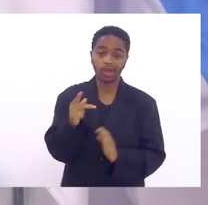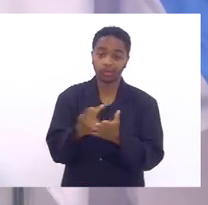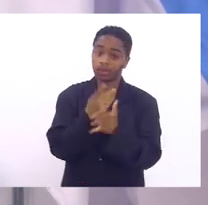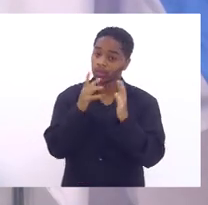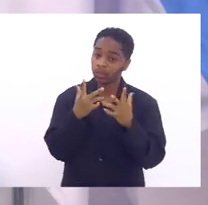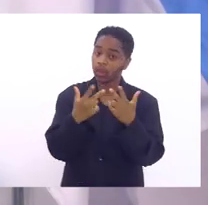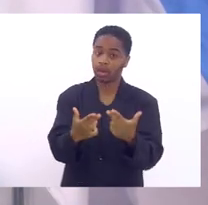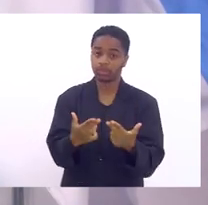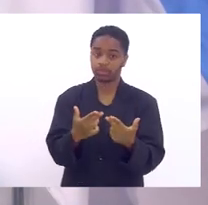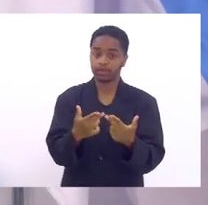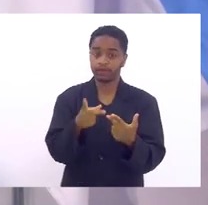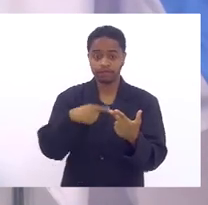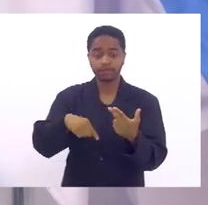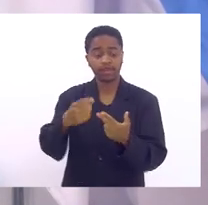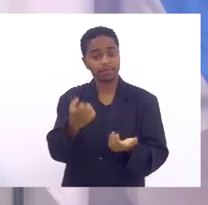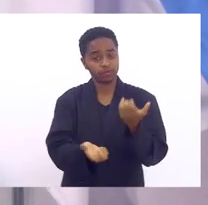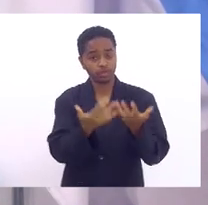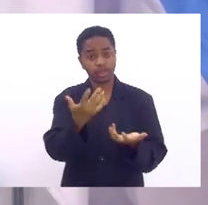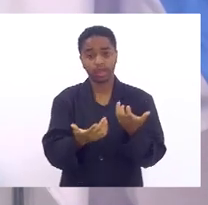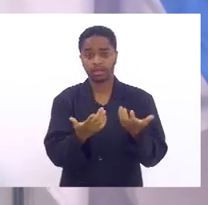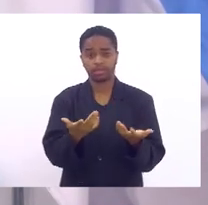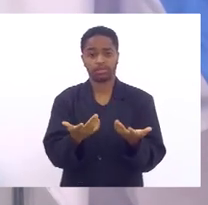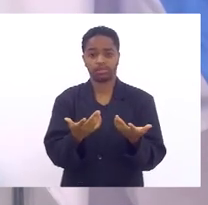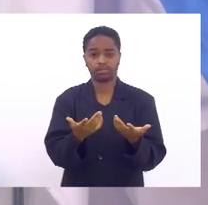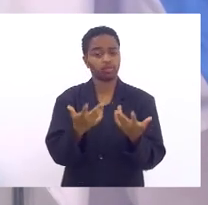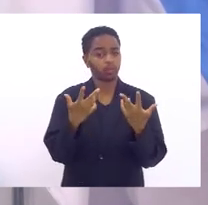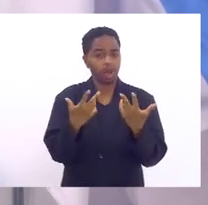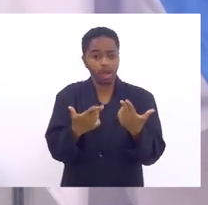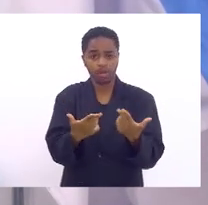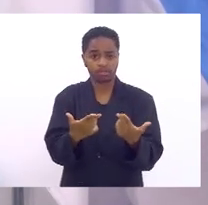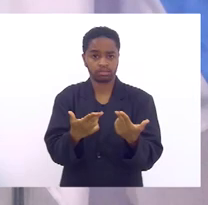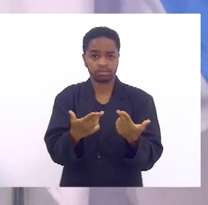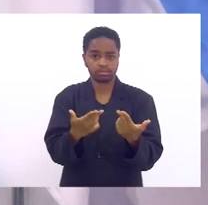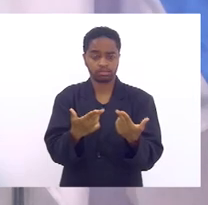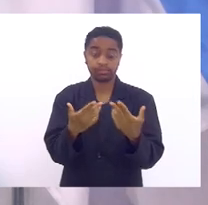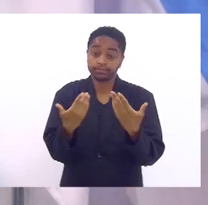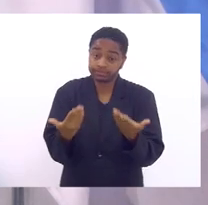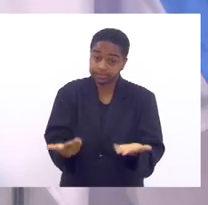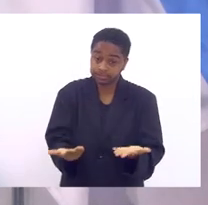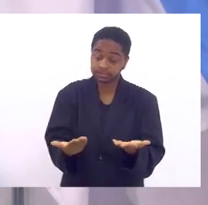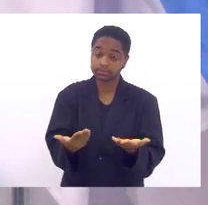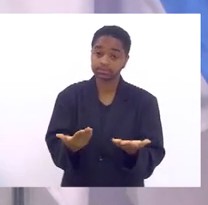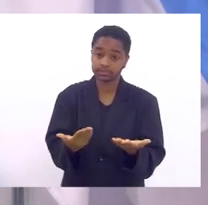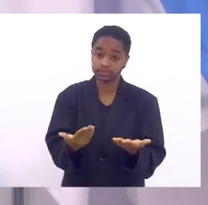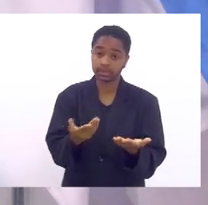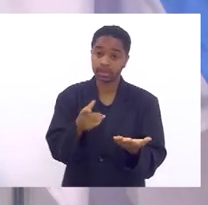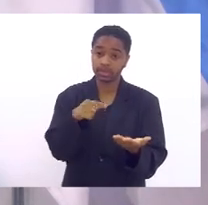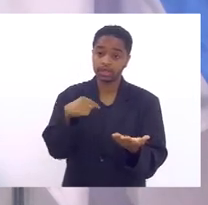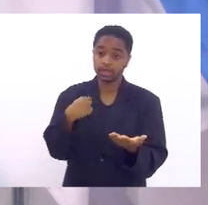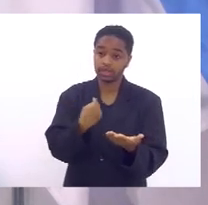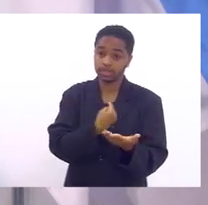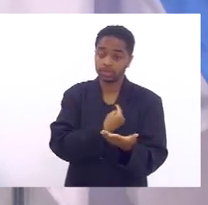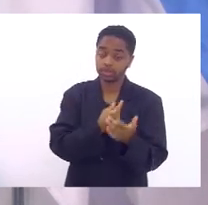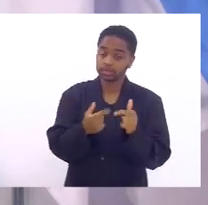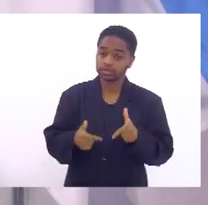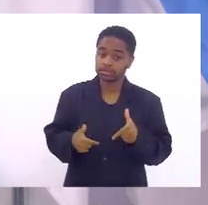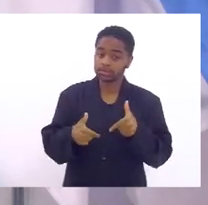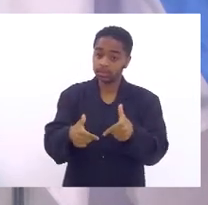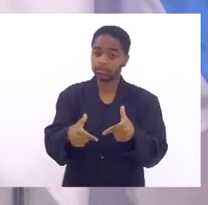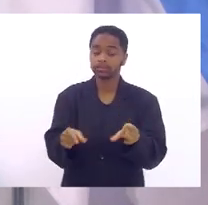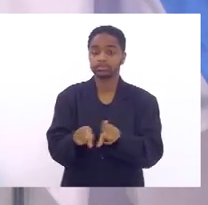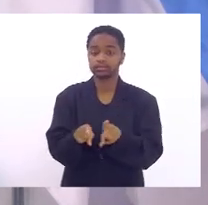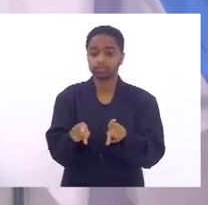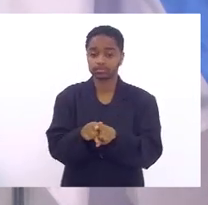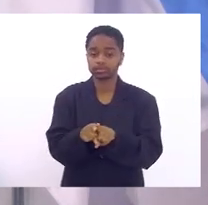situação de fogueira constante então é sobre isso que se trata eh a nossa também atuação para que